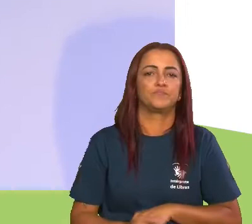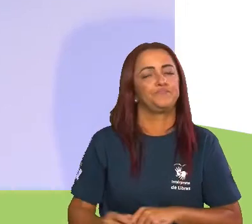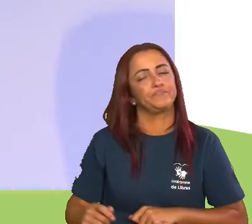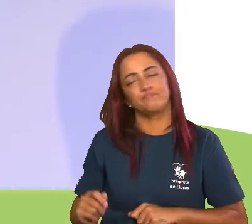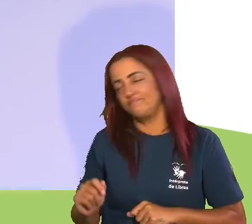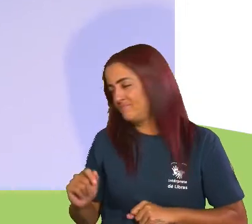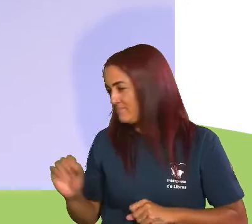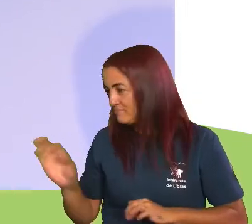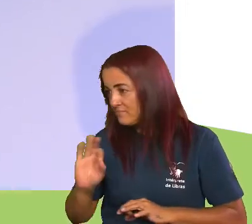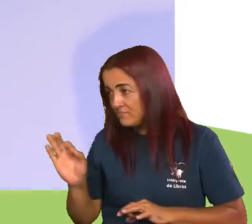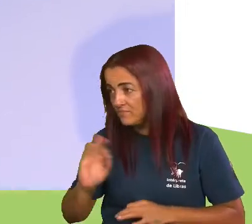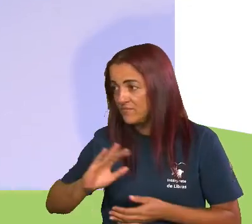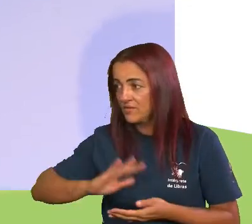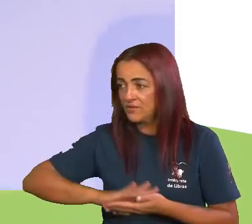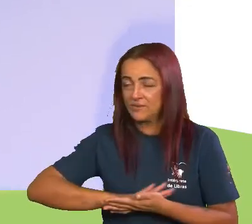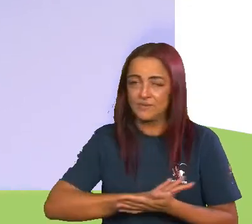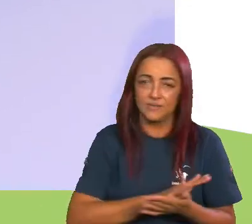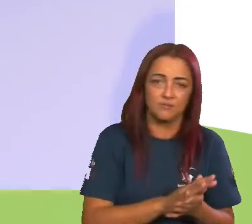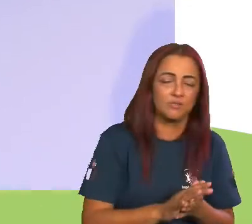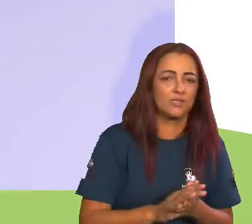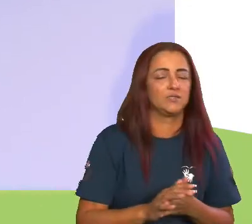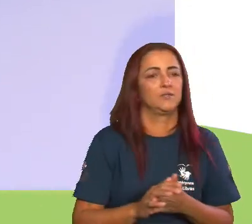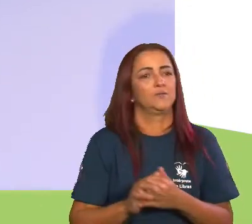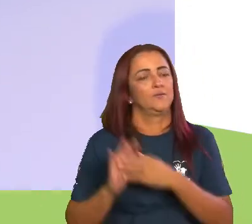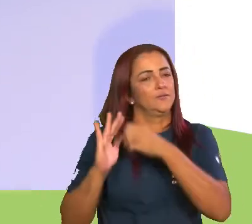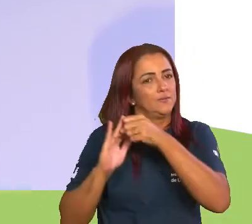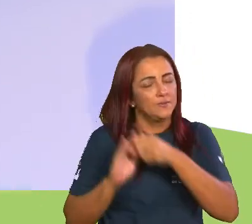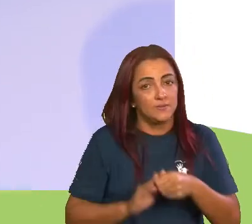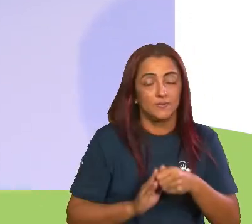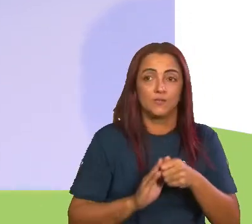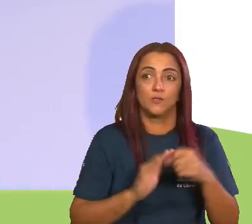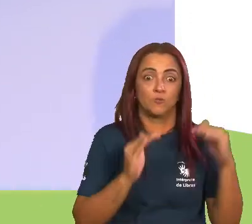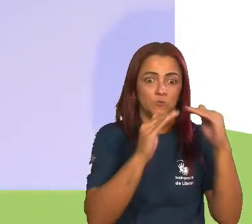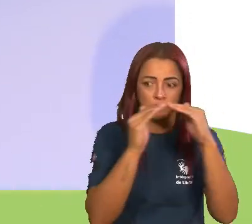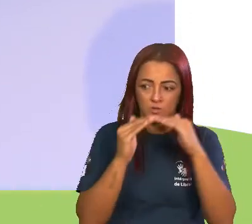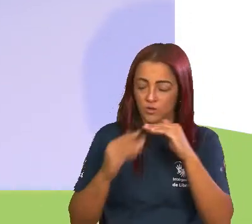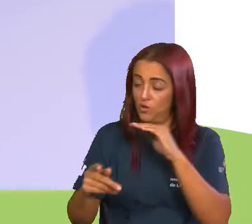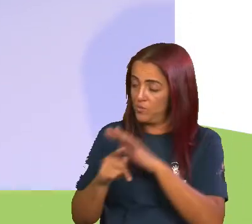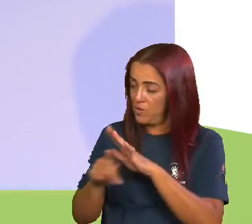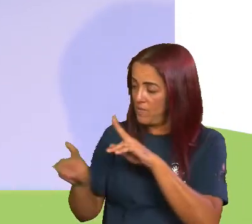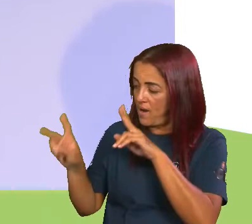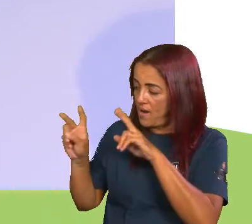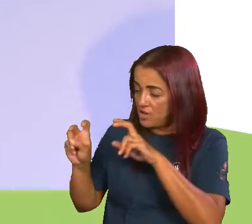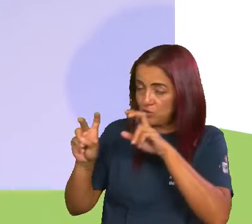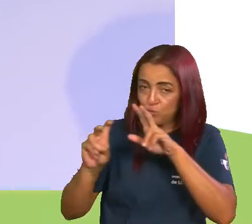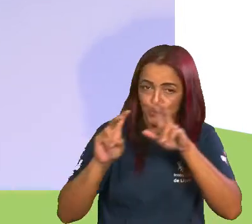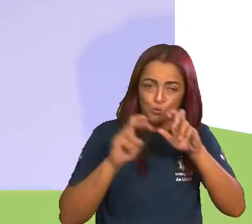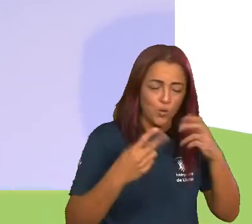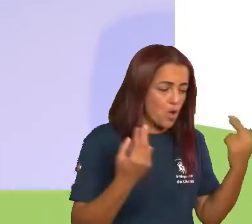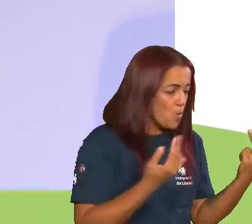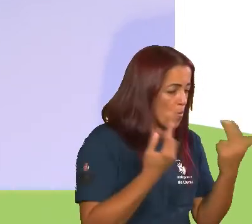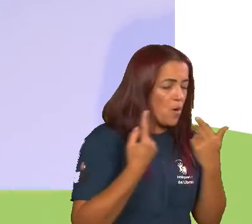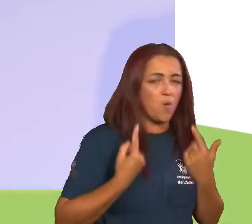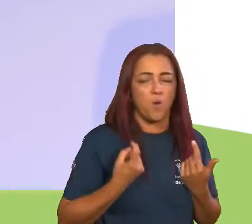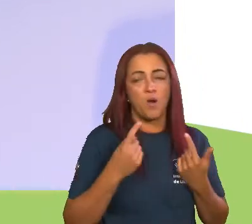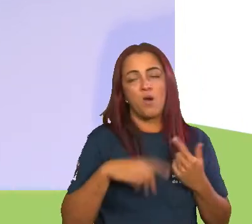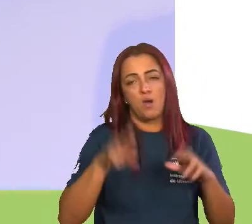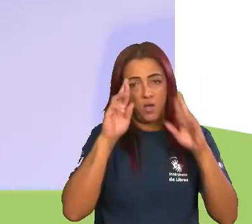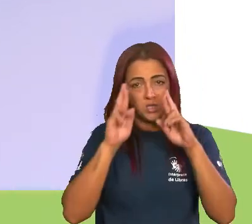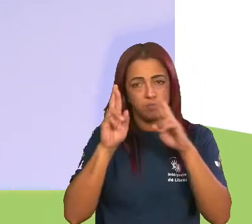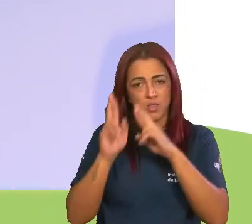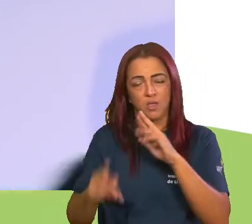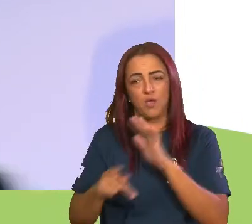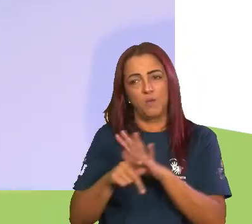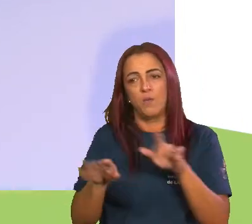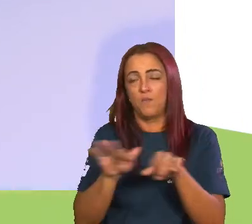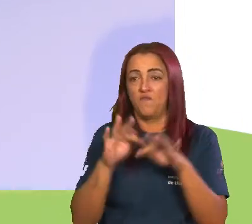não discriminação, da busca de uma coesão, de um assunto só, de se respeitar enquanto país.